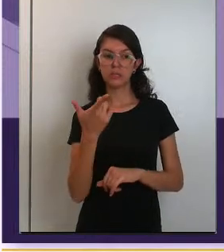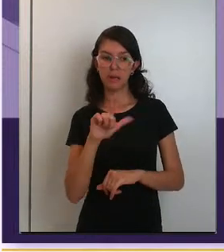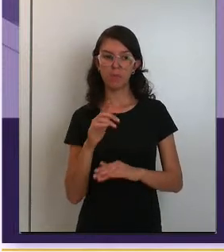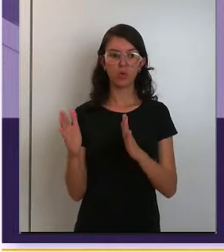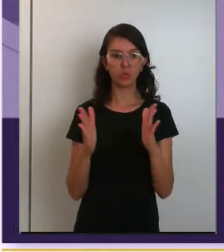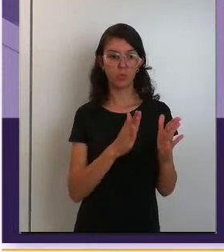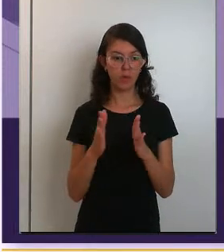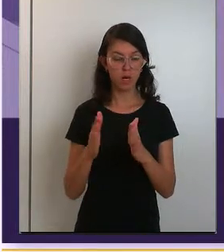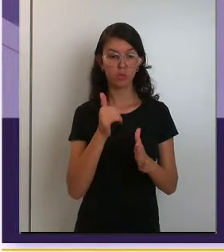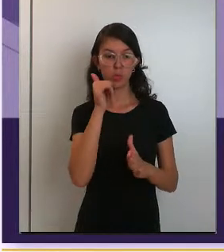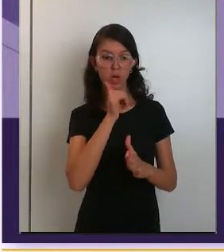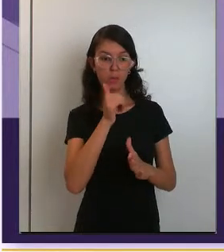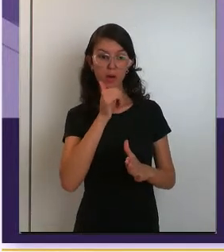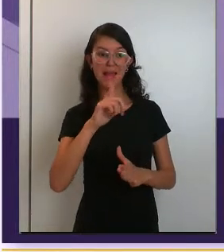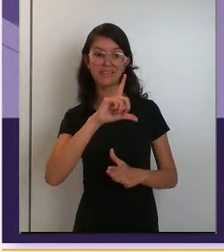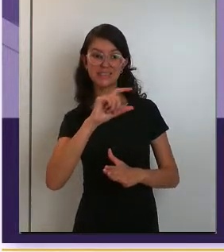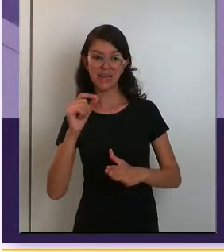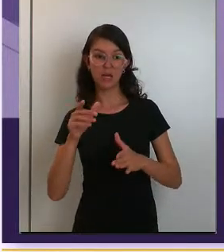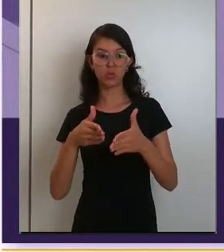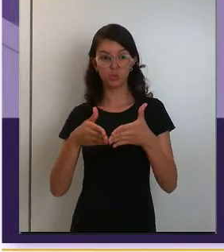período de afastamento.